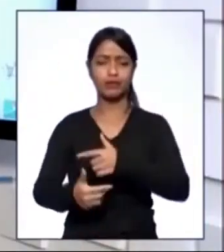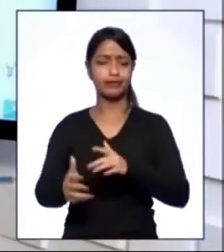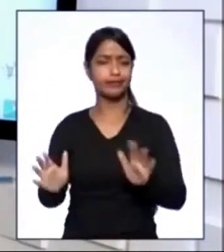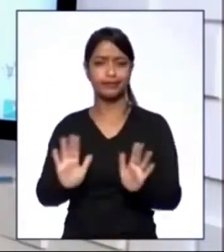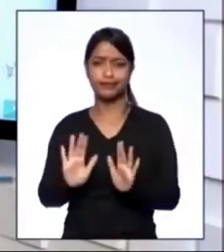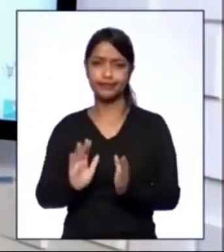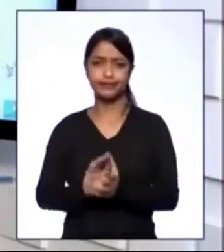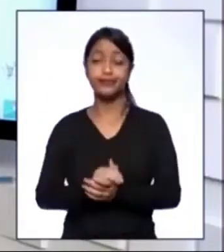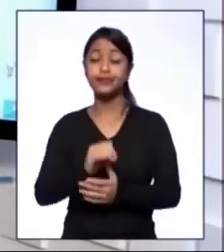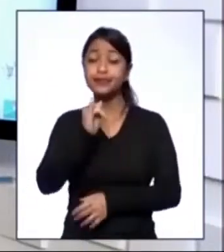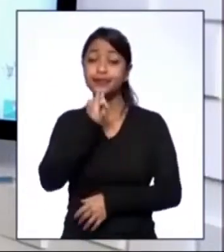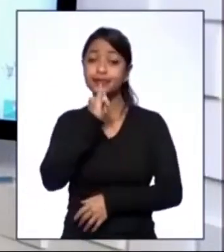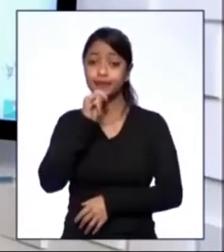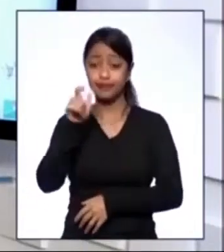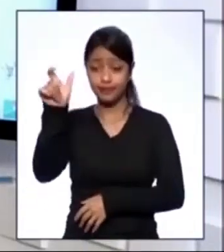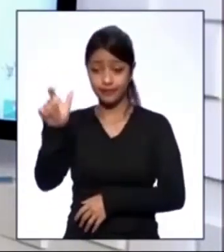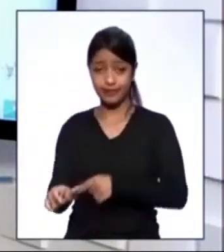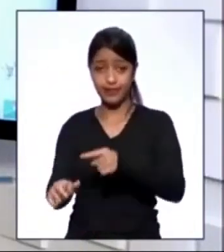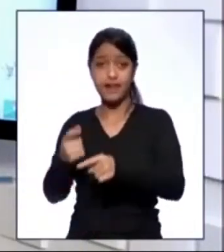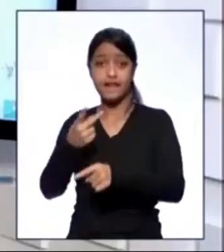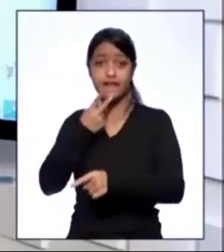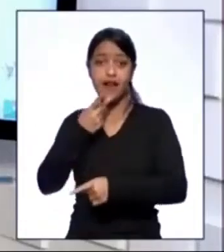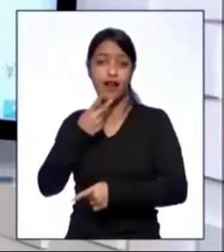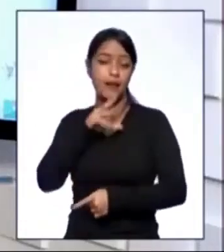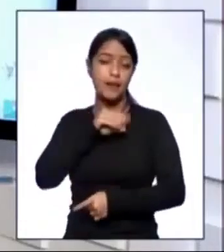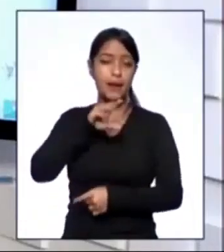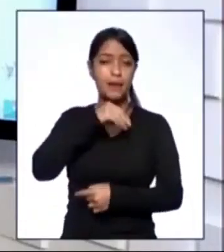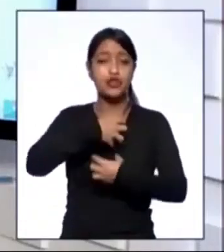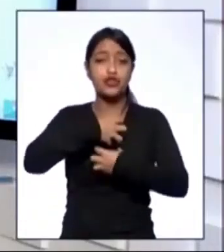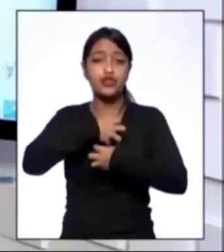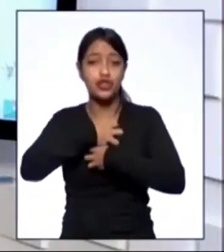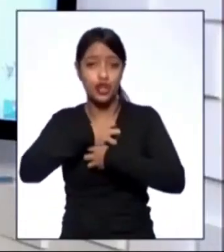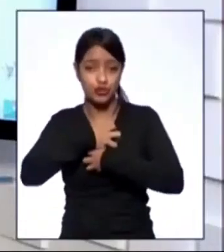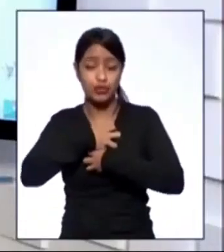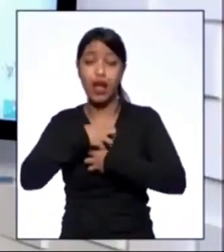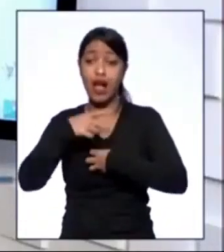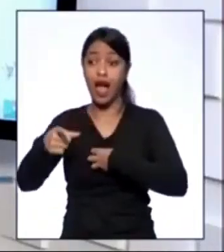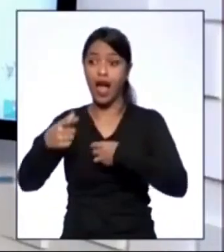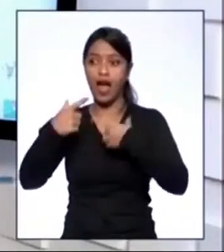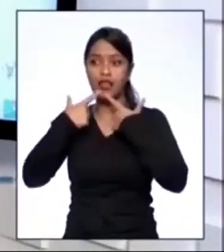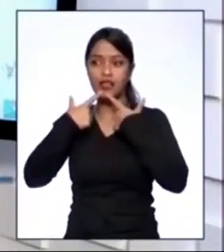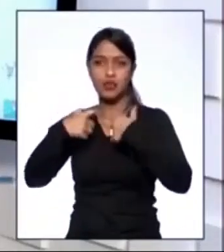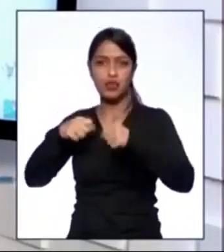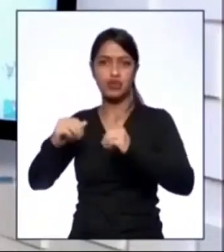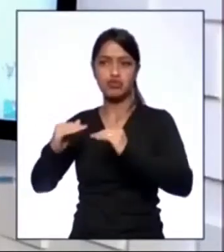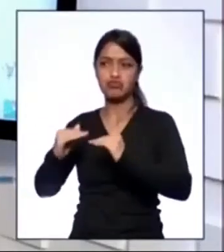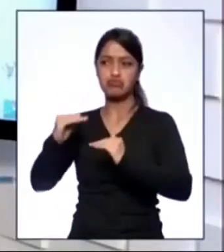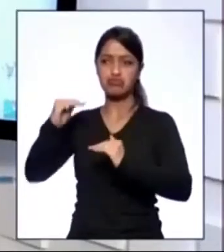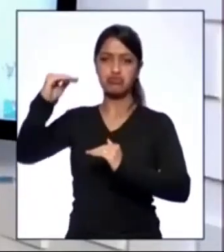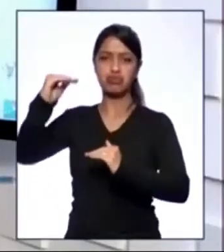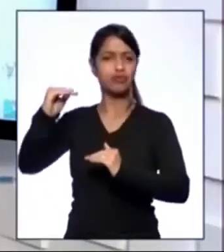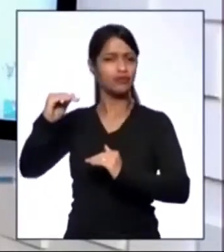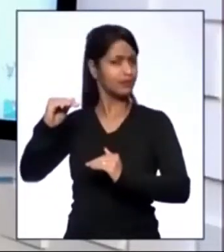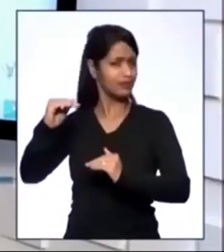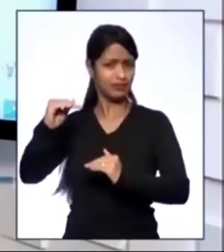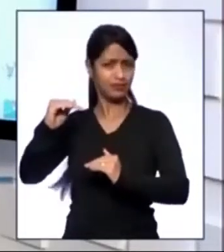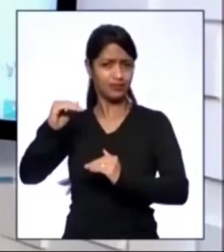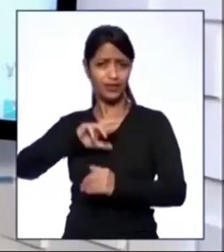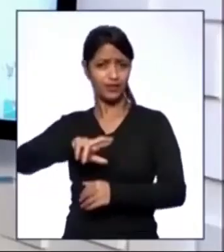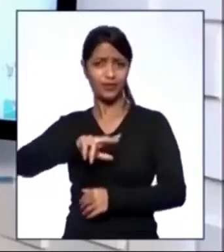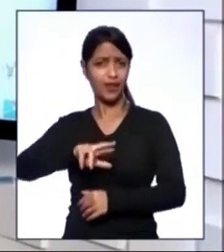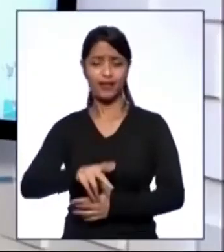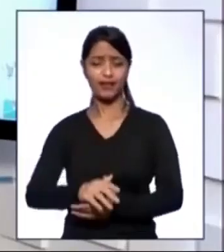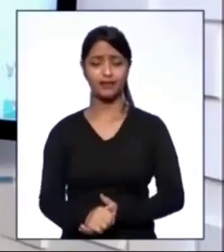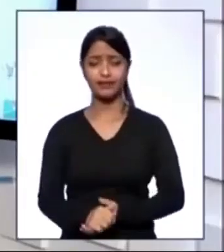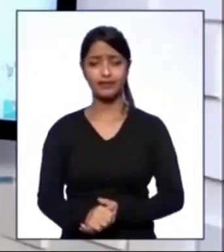alguém que fala de um jeito possa ter um comportamento linguístico superior a de outra pessoa. Não. a gente só vai